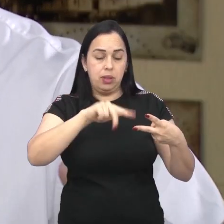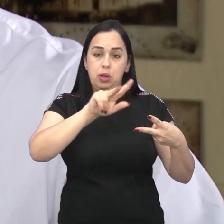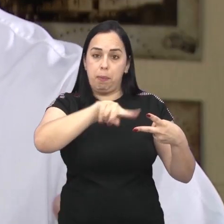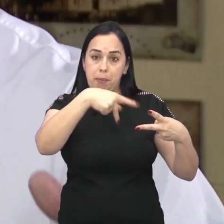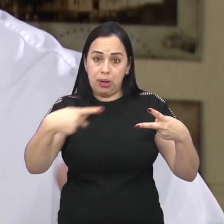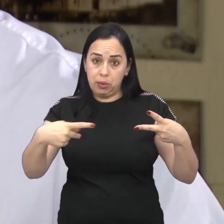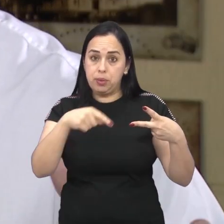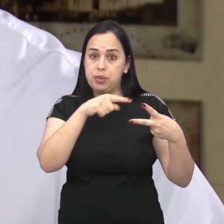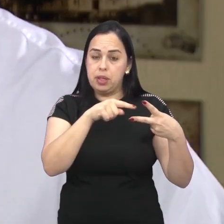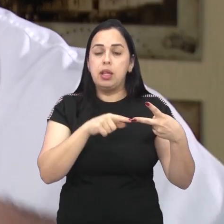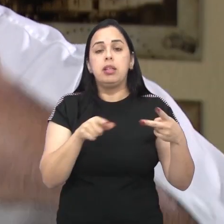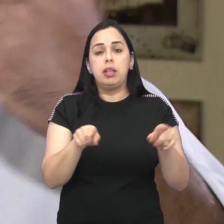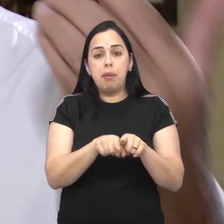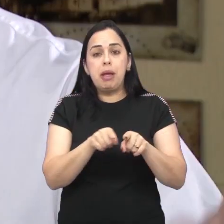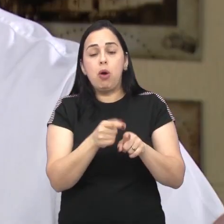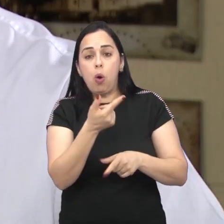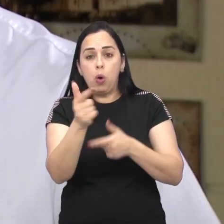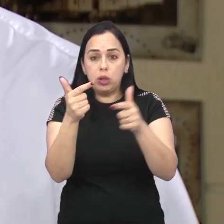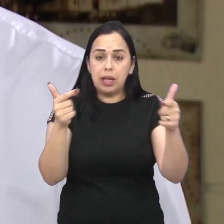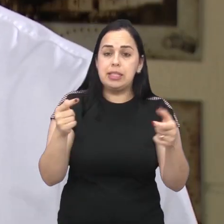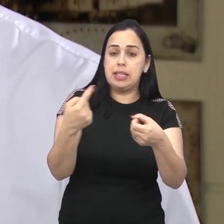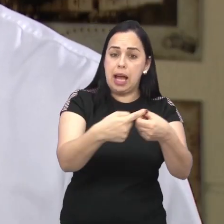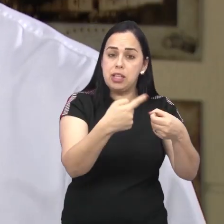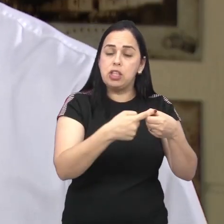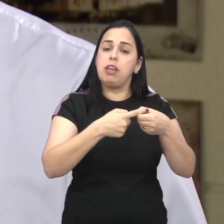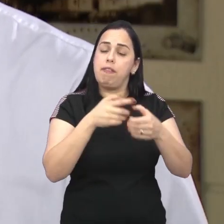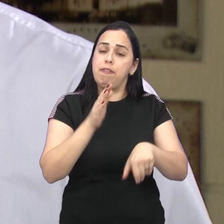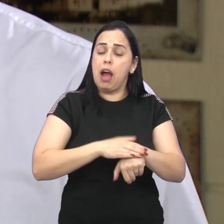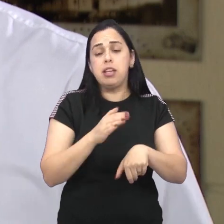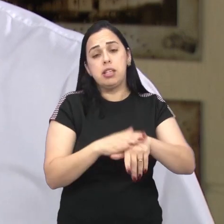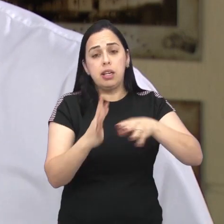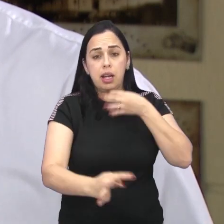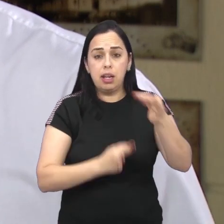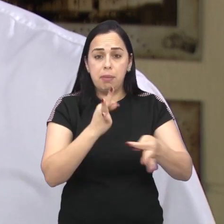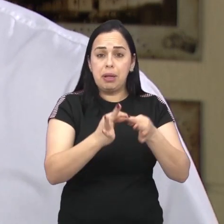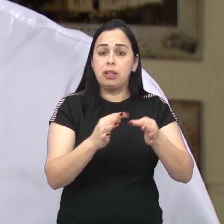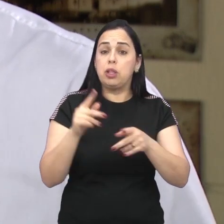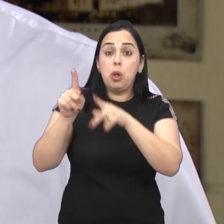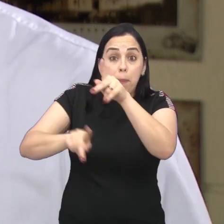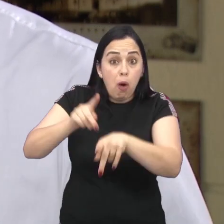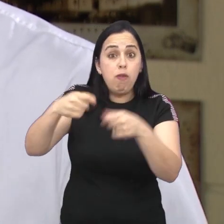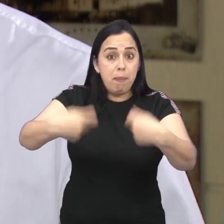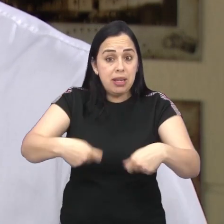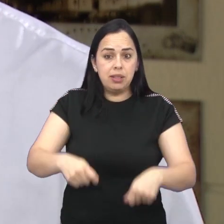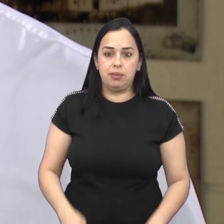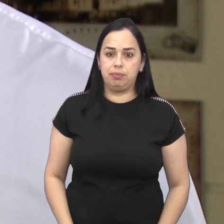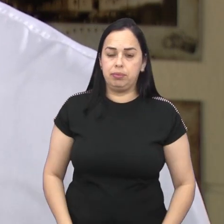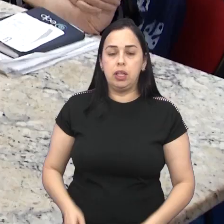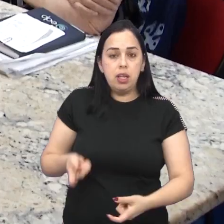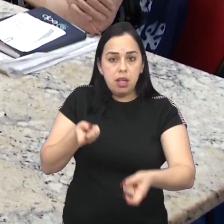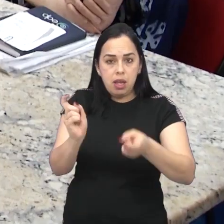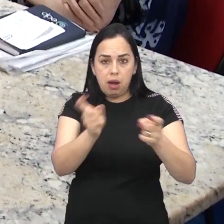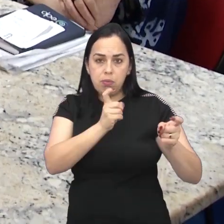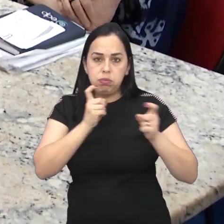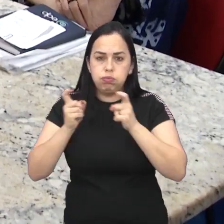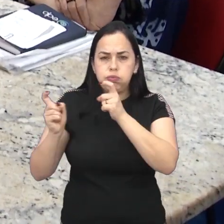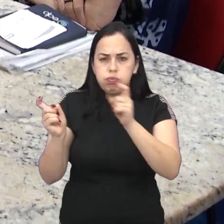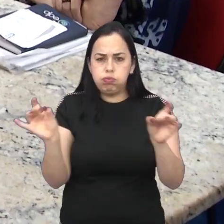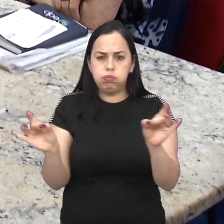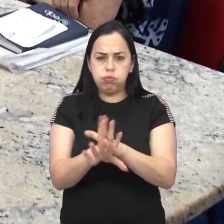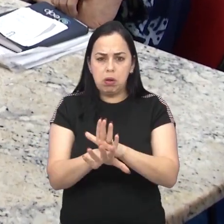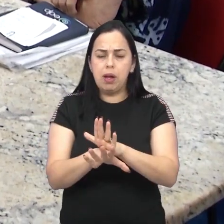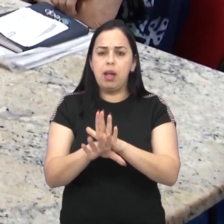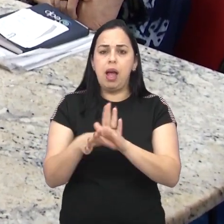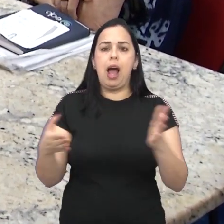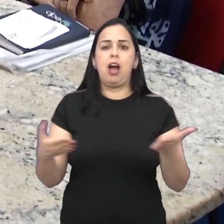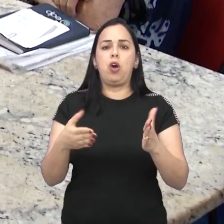só as duas, o GAC como o Pio XII, como várias outras da cidade que promovem esse serviço que a população precisa. A partir da